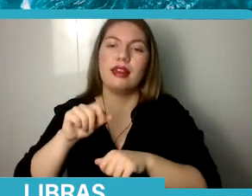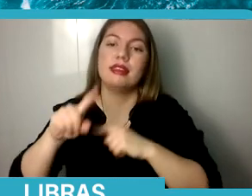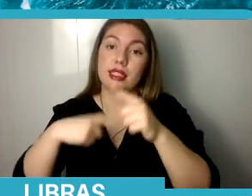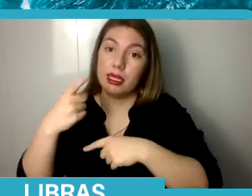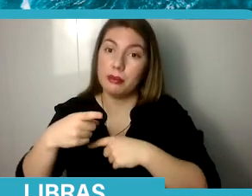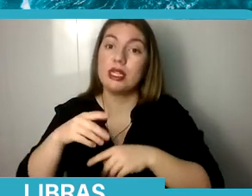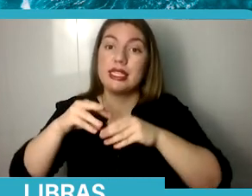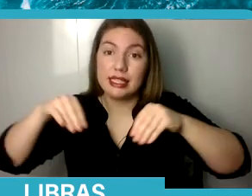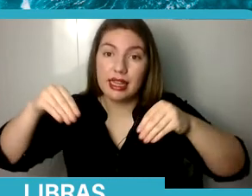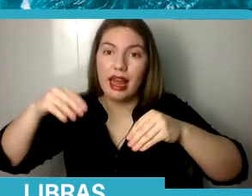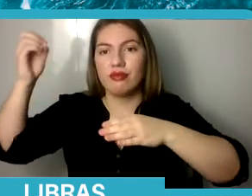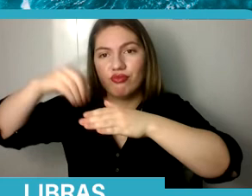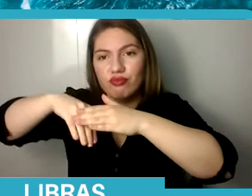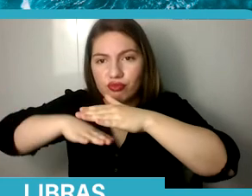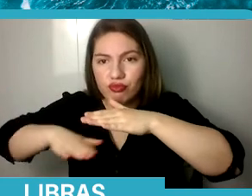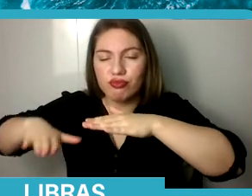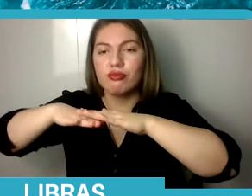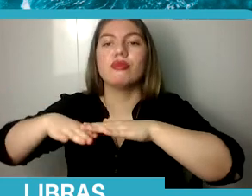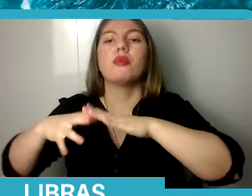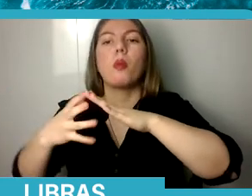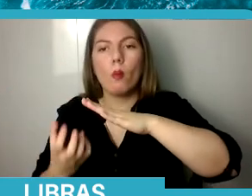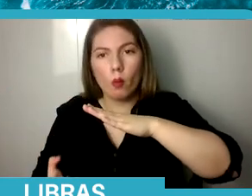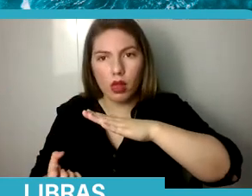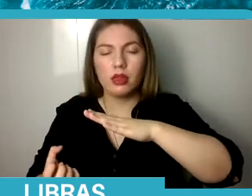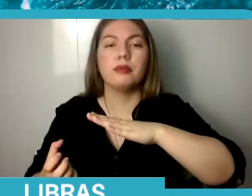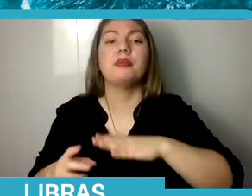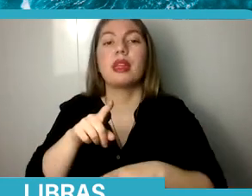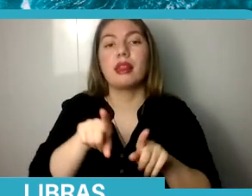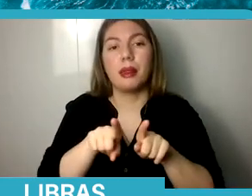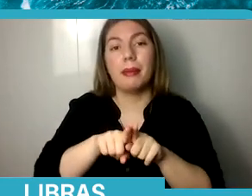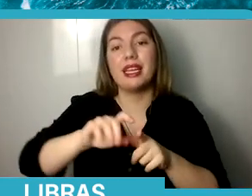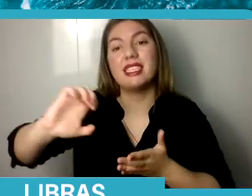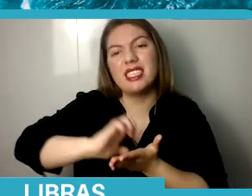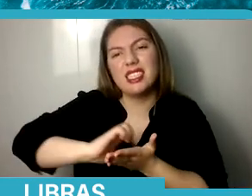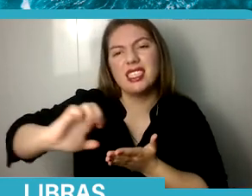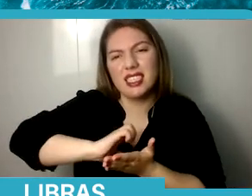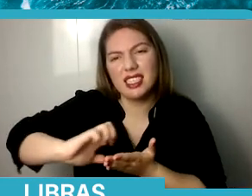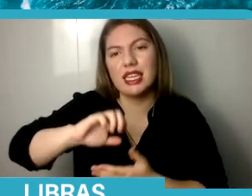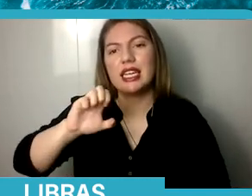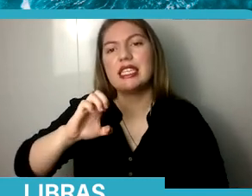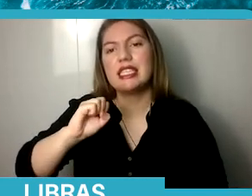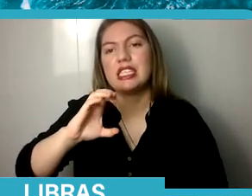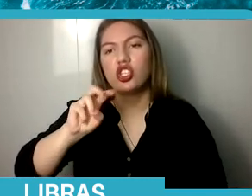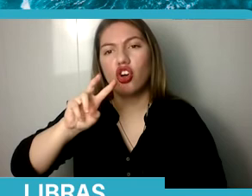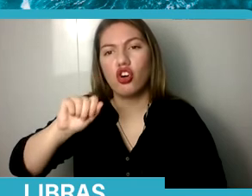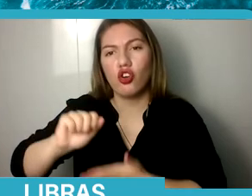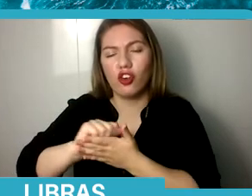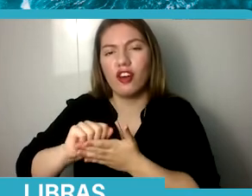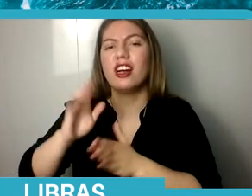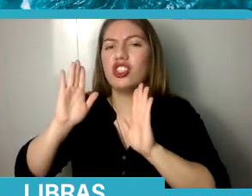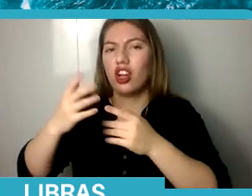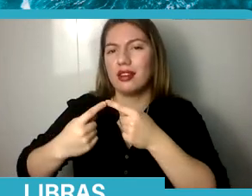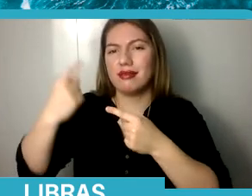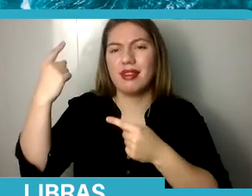para Terra rapidinho esse essa escova né que normalmente ela é importada da Ásia e ela é toda de plástico